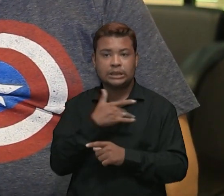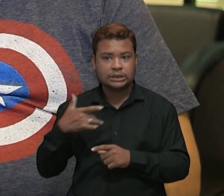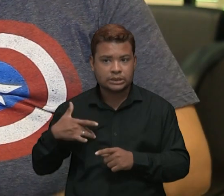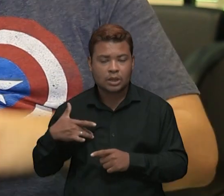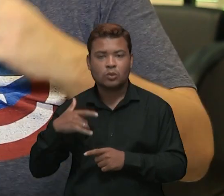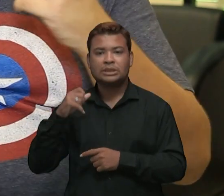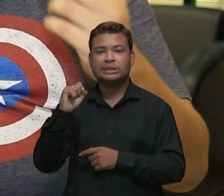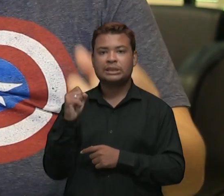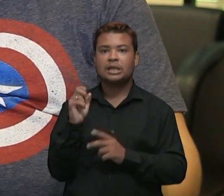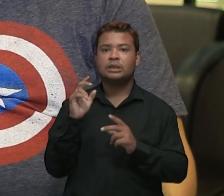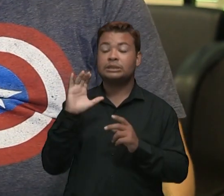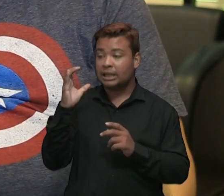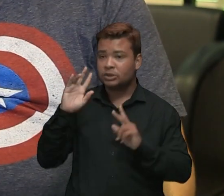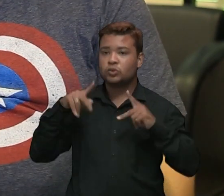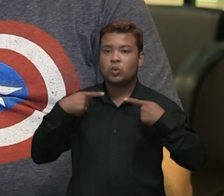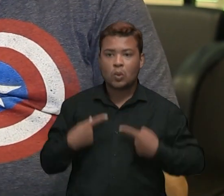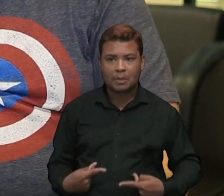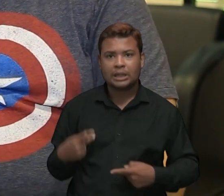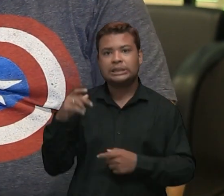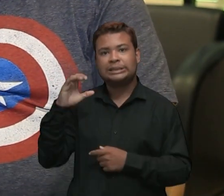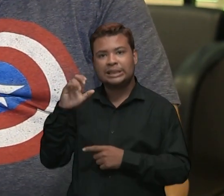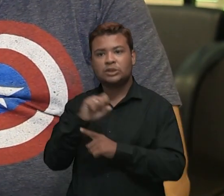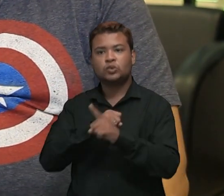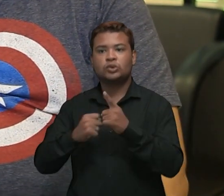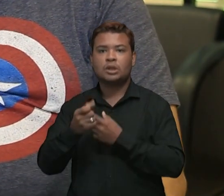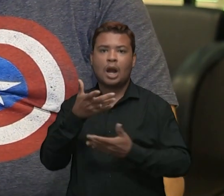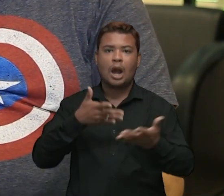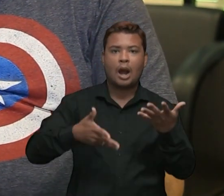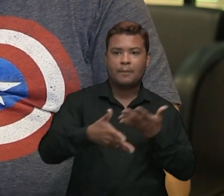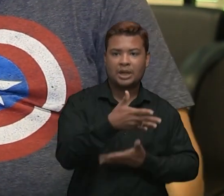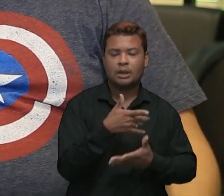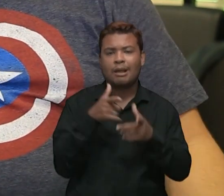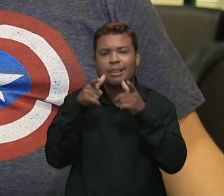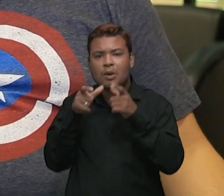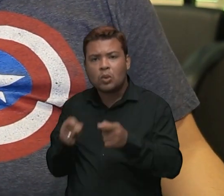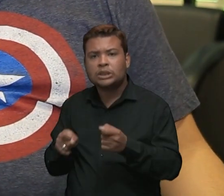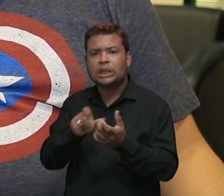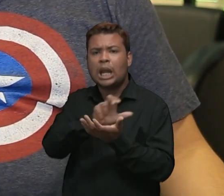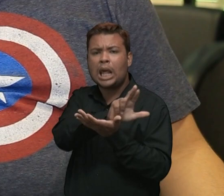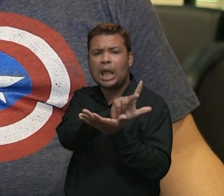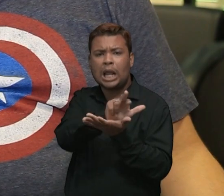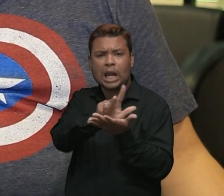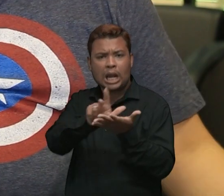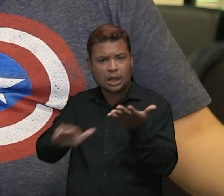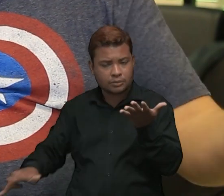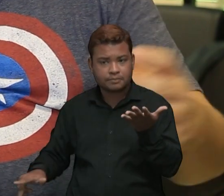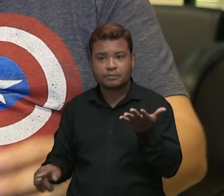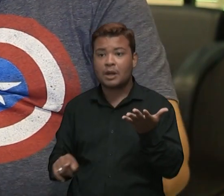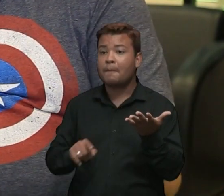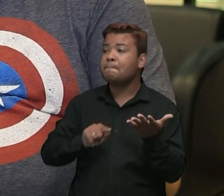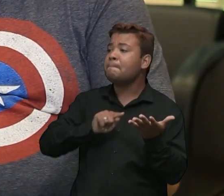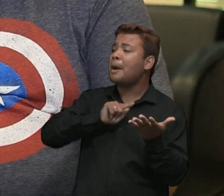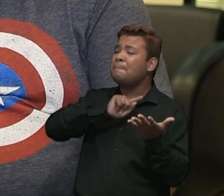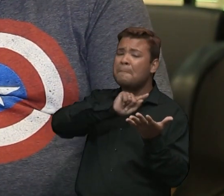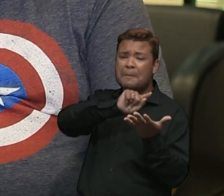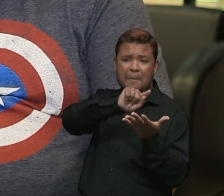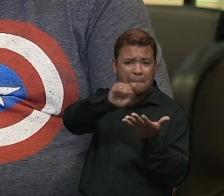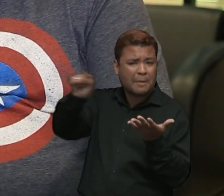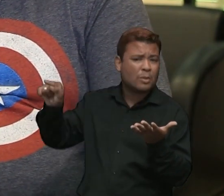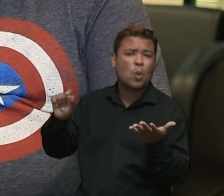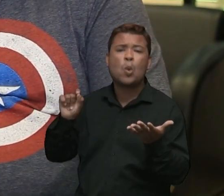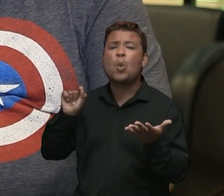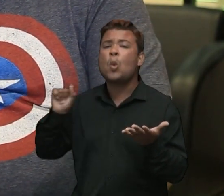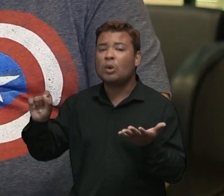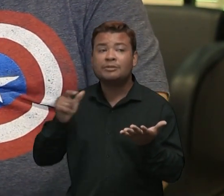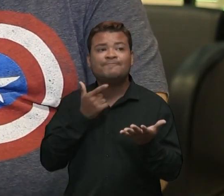ciências exatas, ciências sociais aplicadas, linguística, entre outras, e eles vêm procurando uma coisa